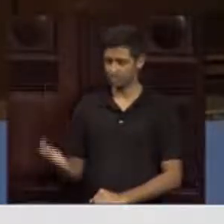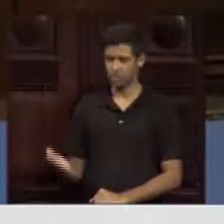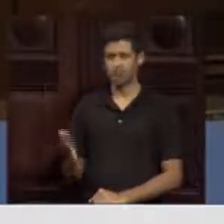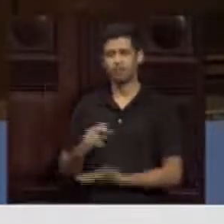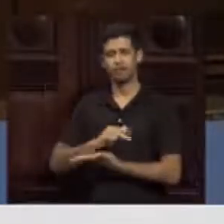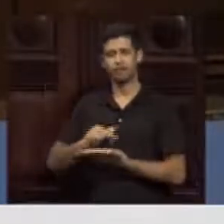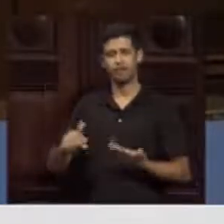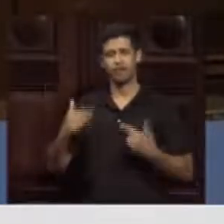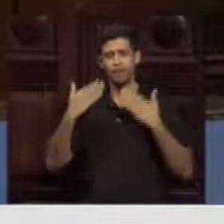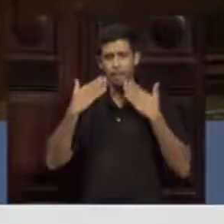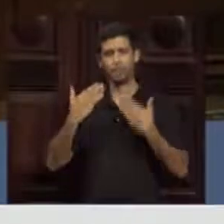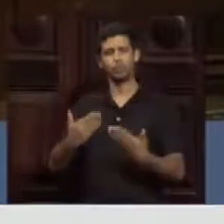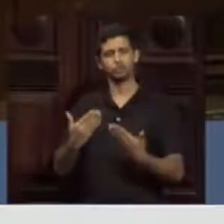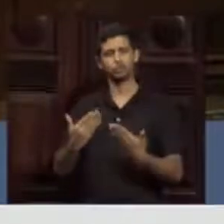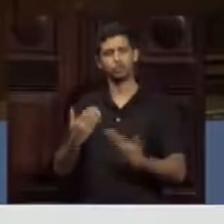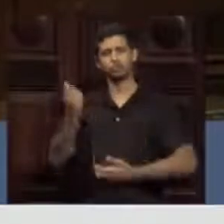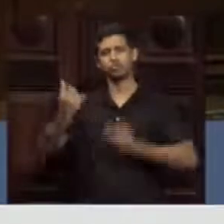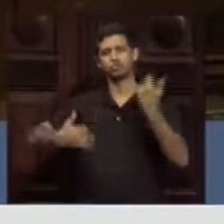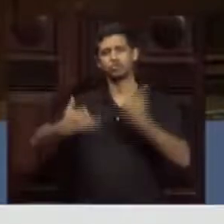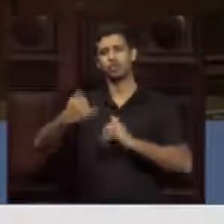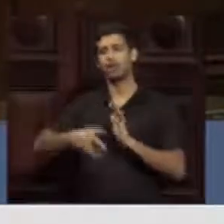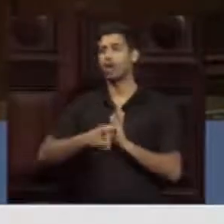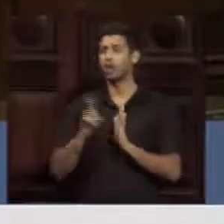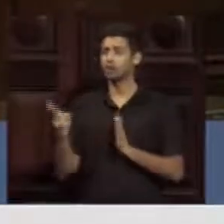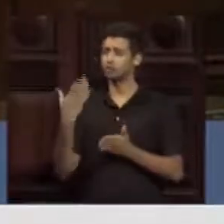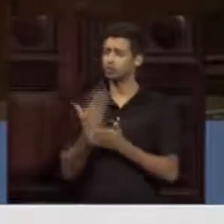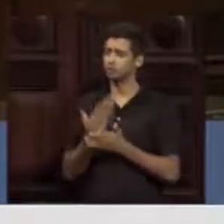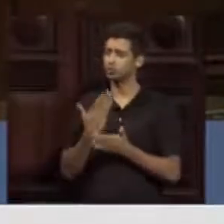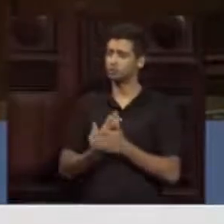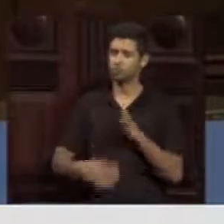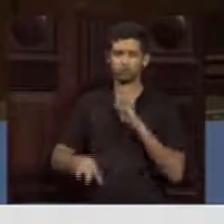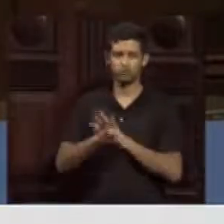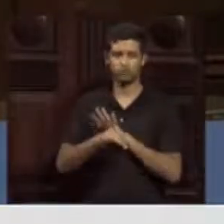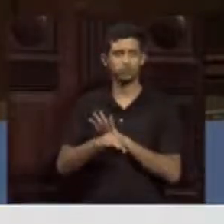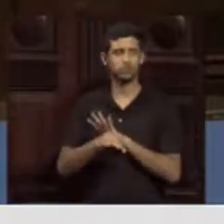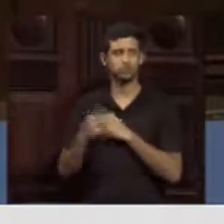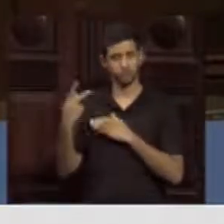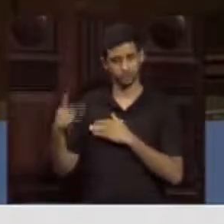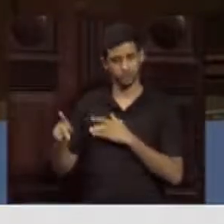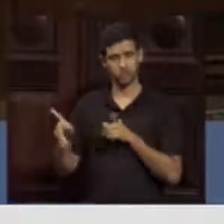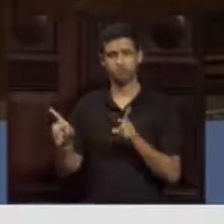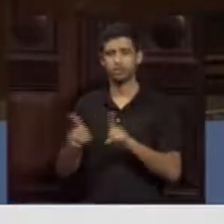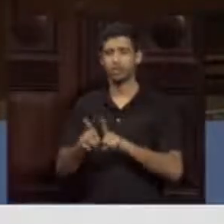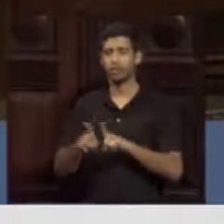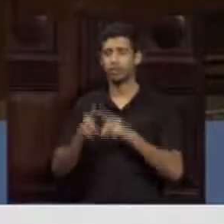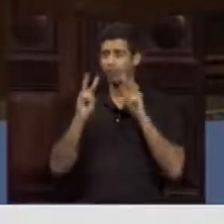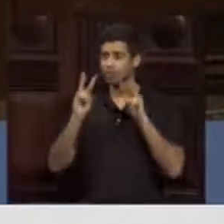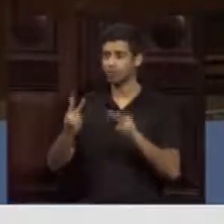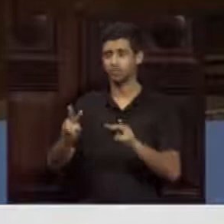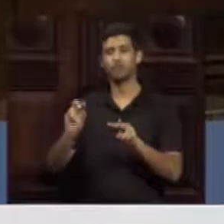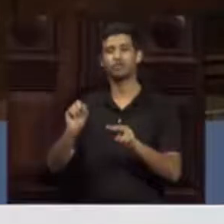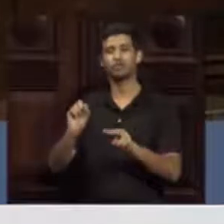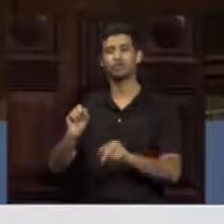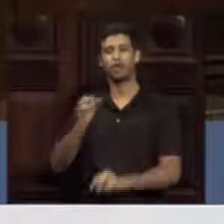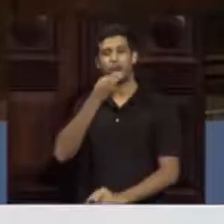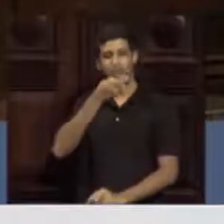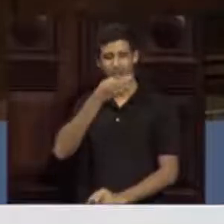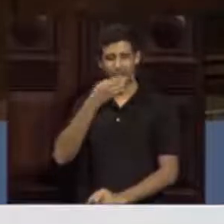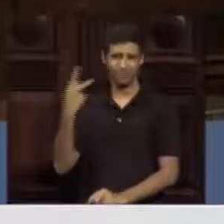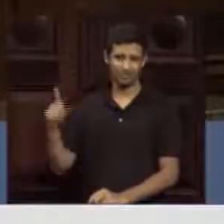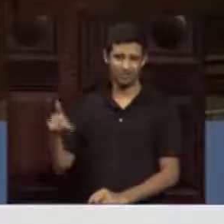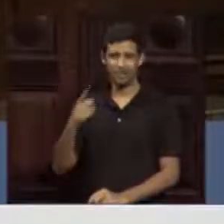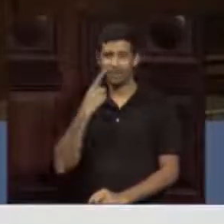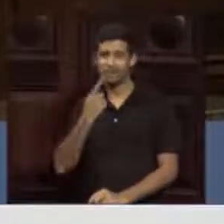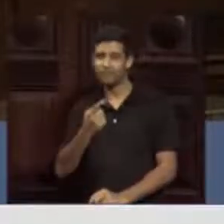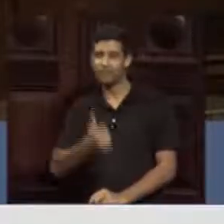posições tinham estudo técnico seu próprio e também visavam, na opinião dele, o que era